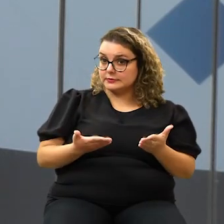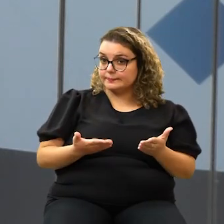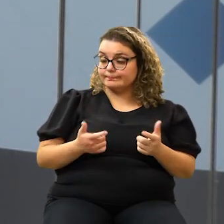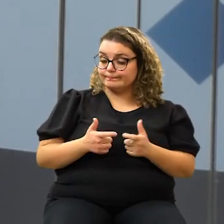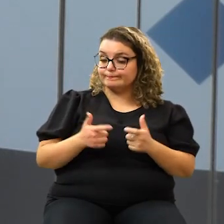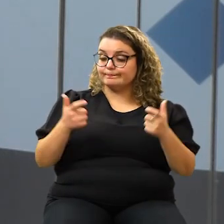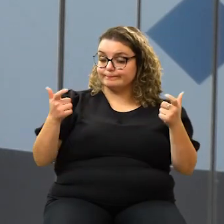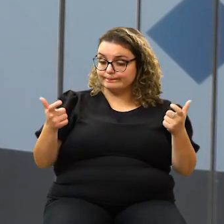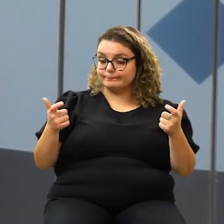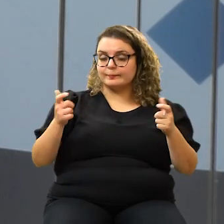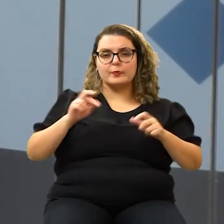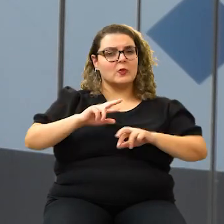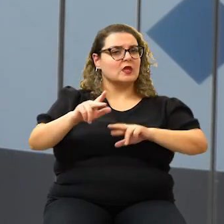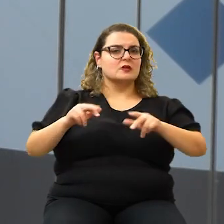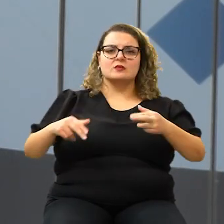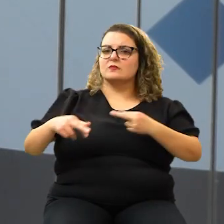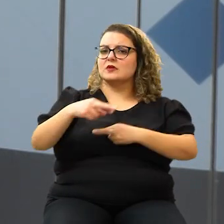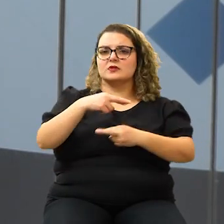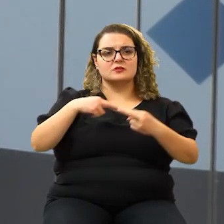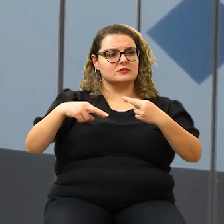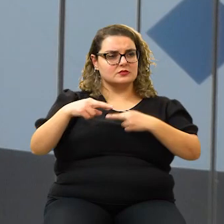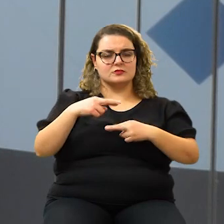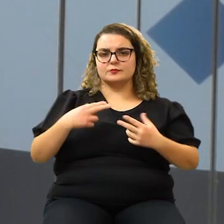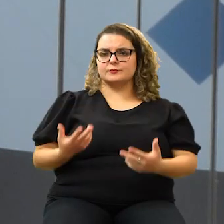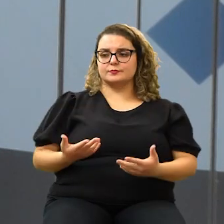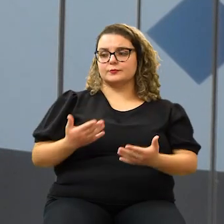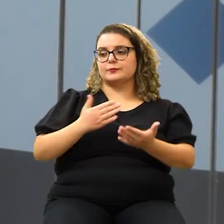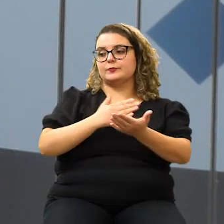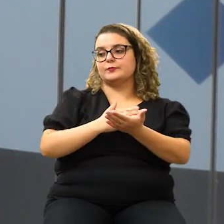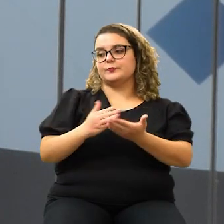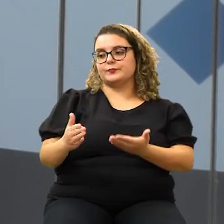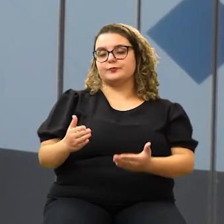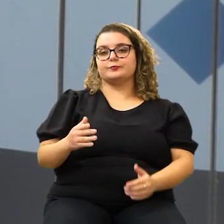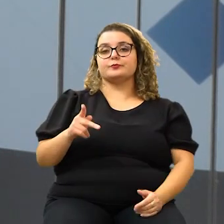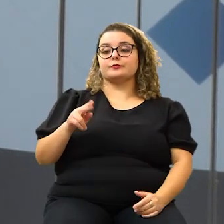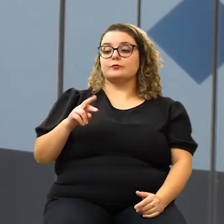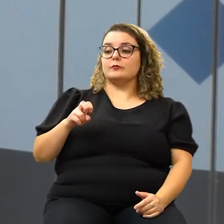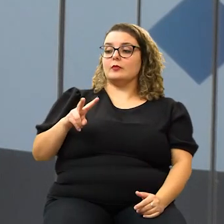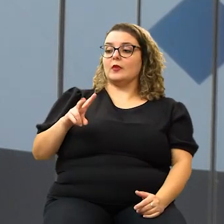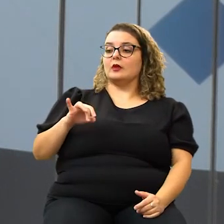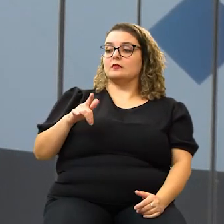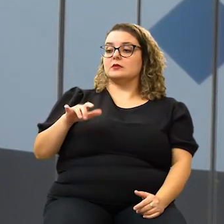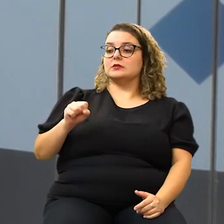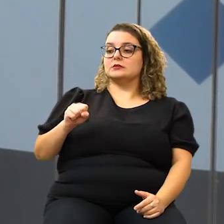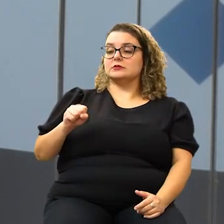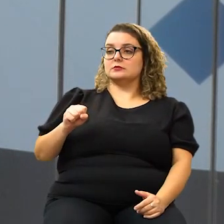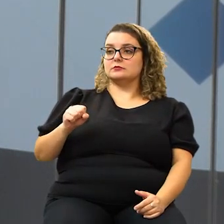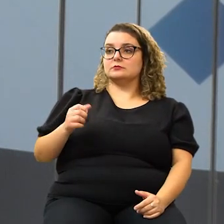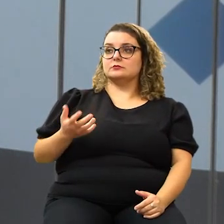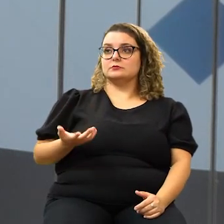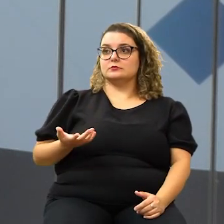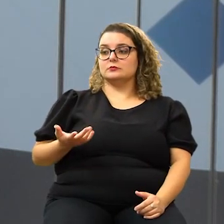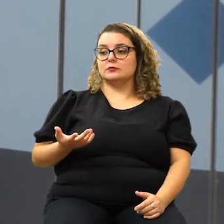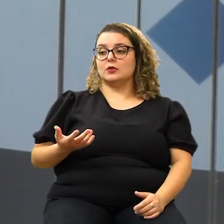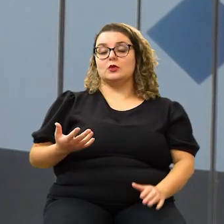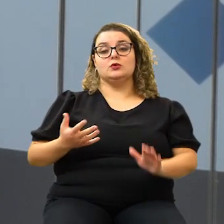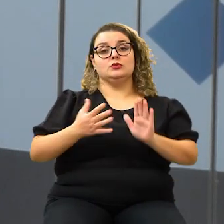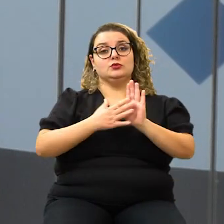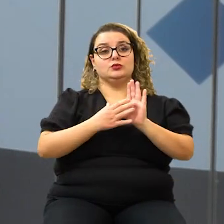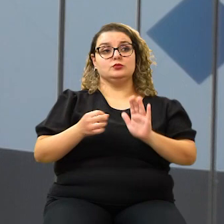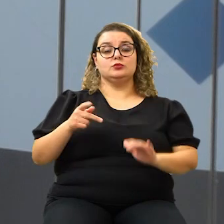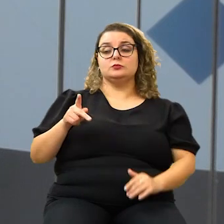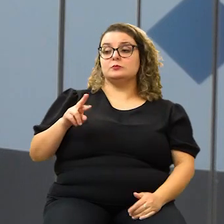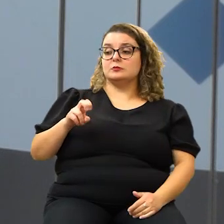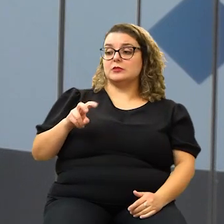são vários os fatores. Tá? Começar pela previsão, né? Os modelos que prevêem, né?